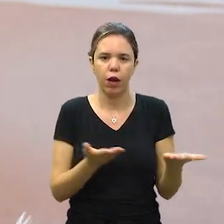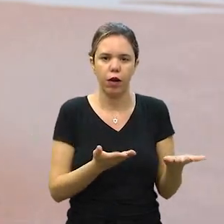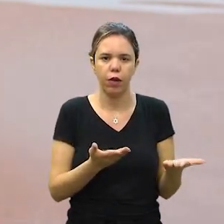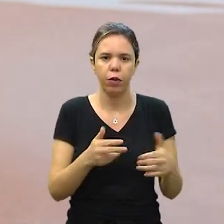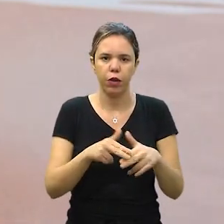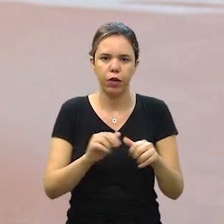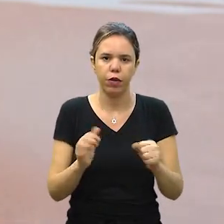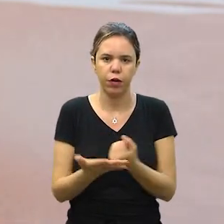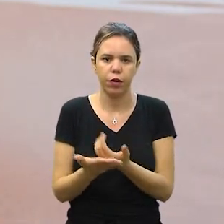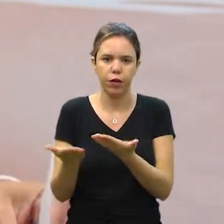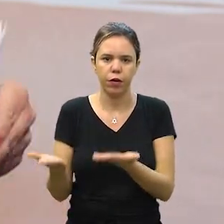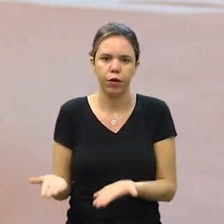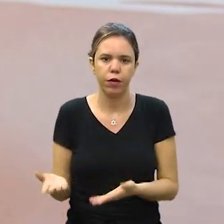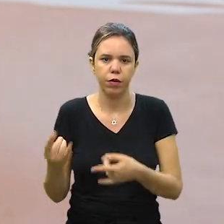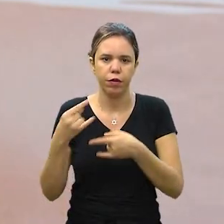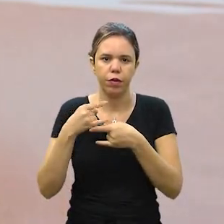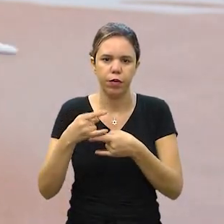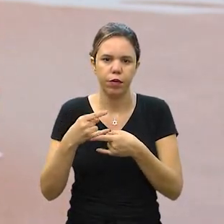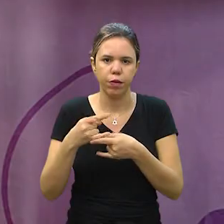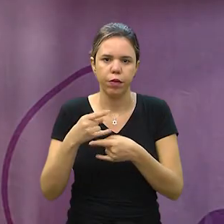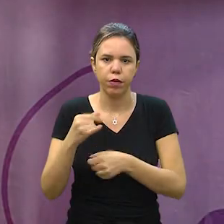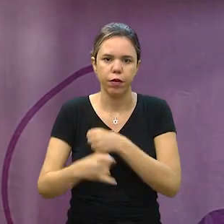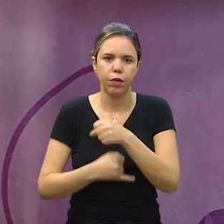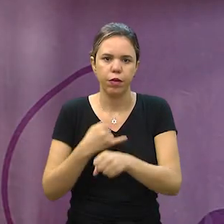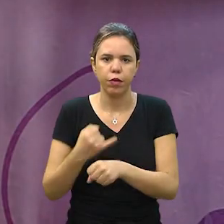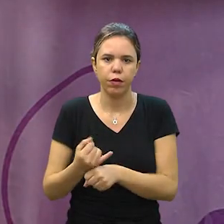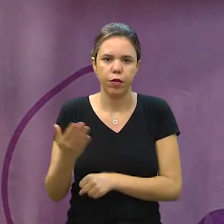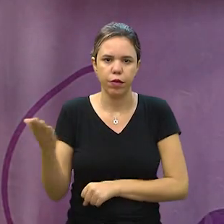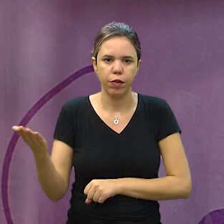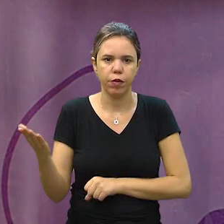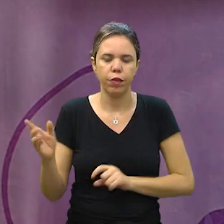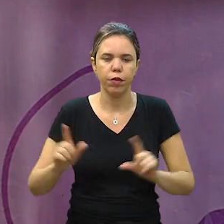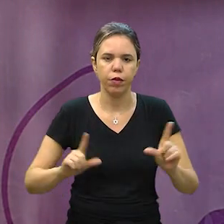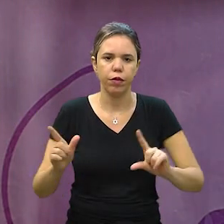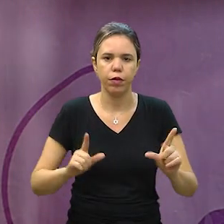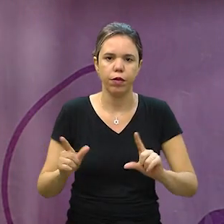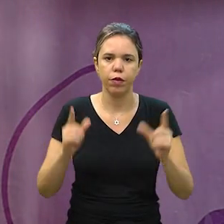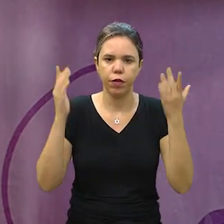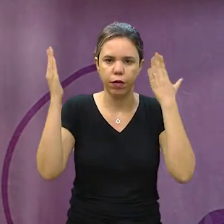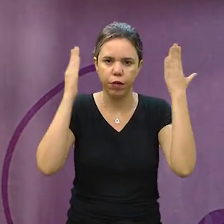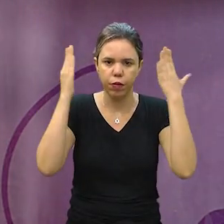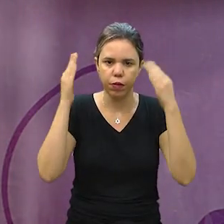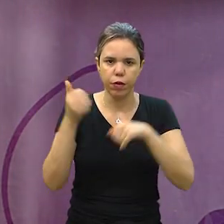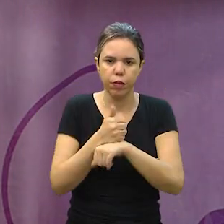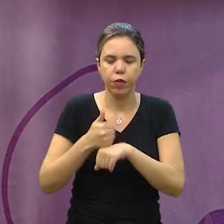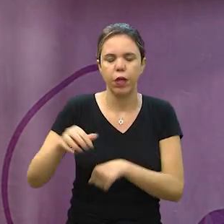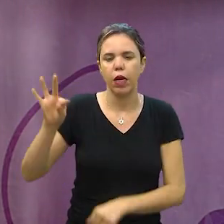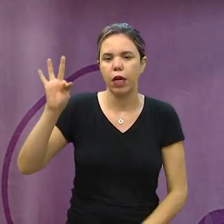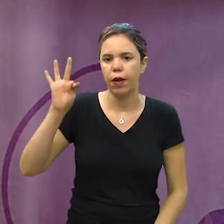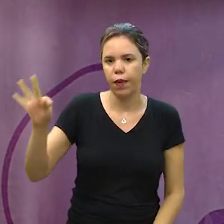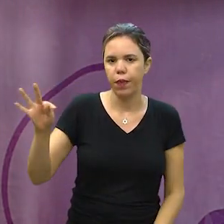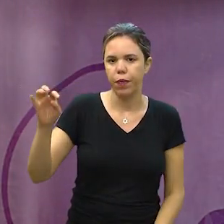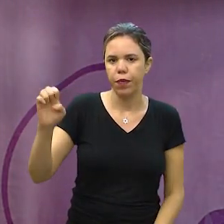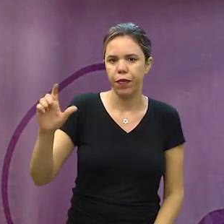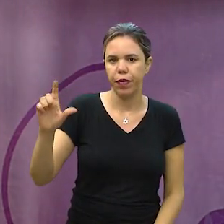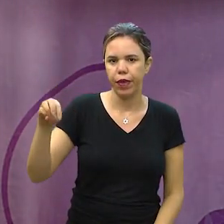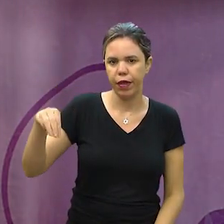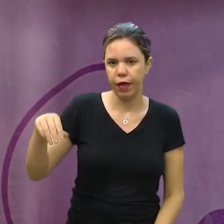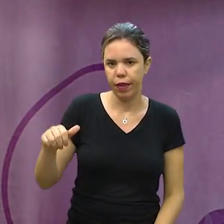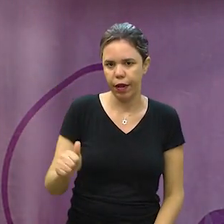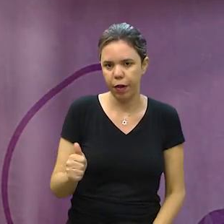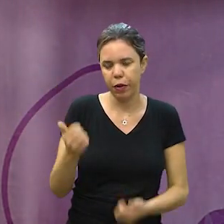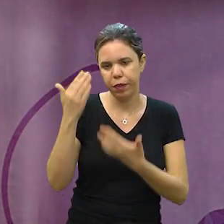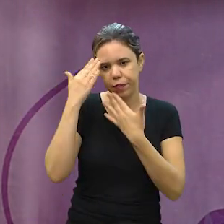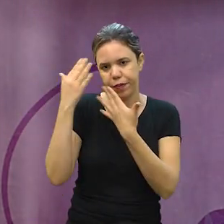recebo, por causa da pandemia, de maneira aqui remota, online na minha tela, a psicóloga Thelma Oliveira. Thelma,